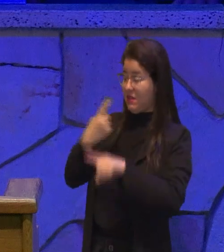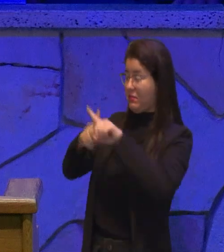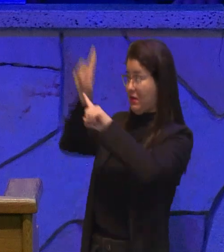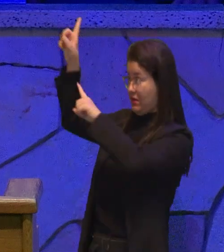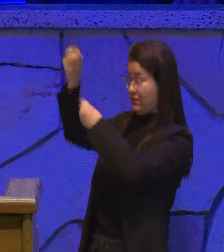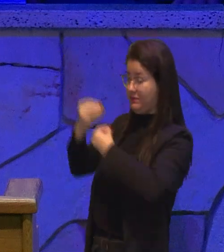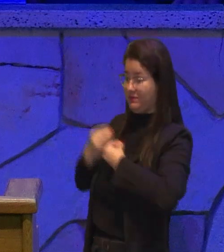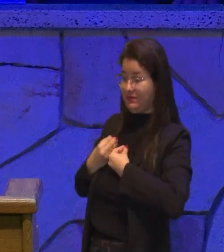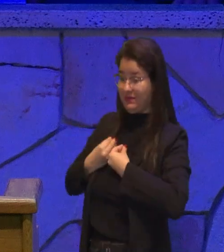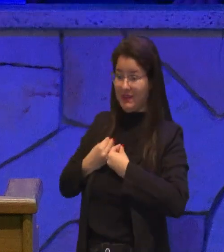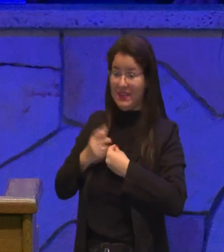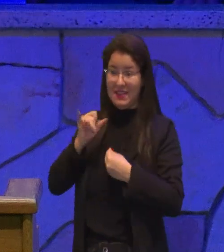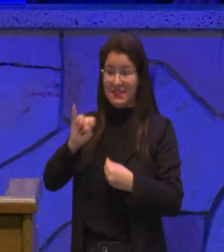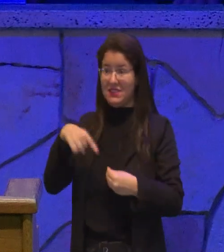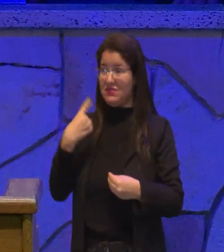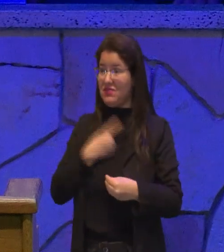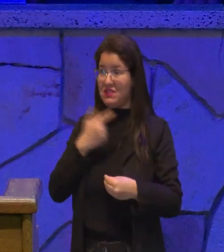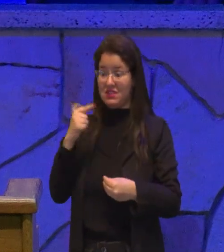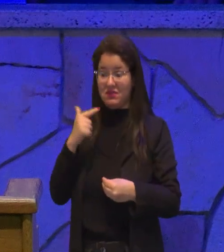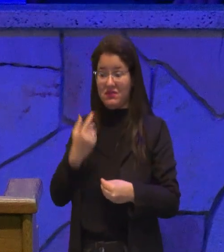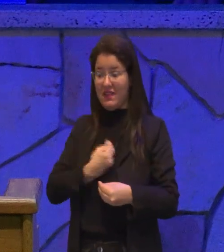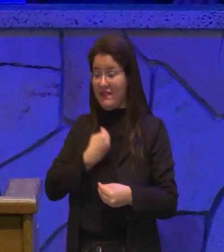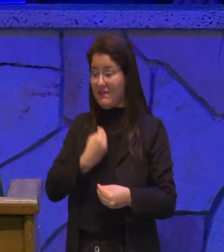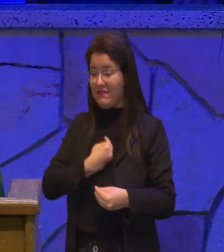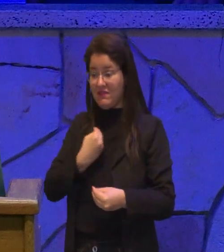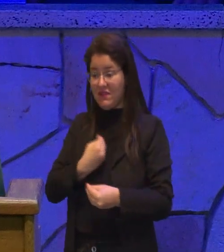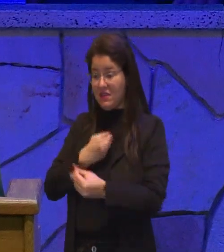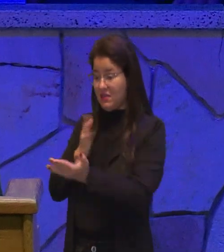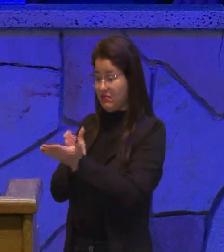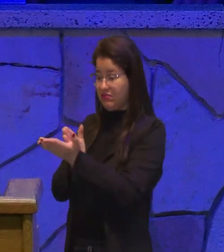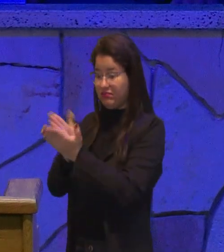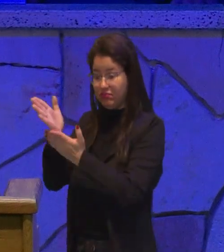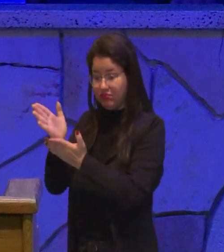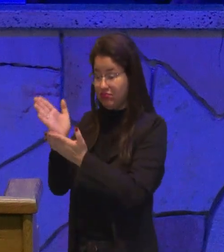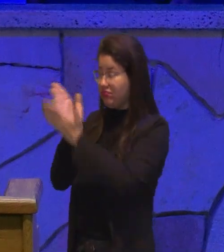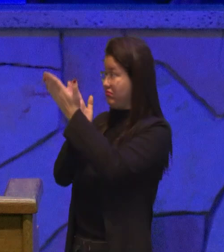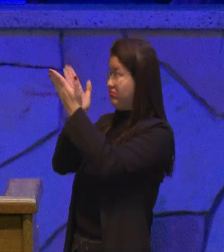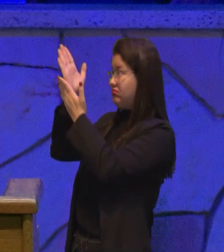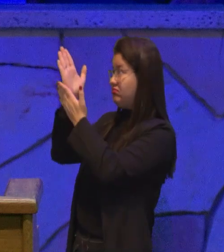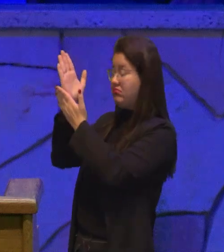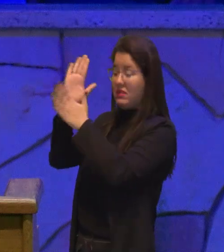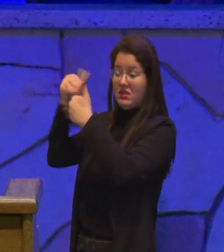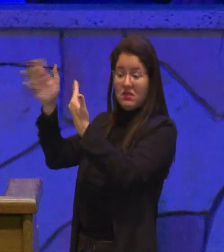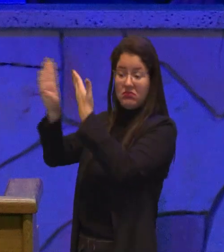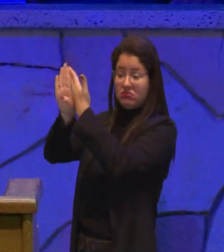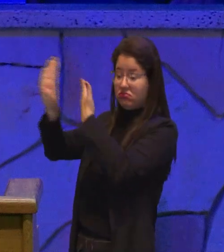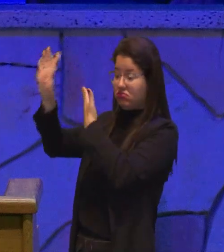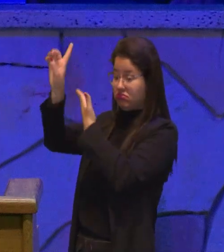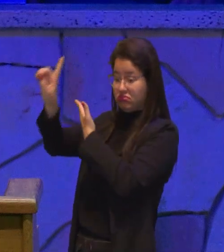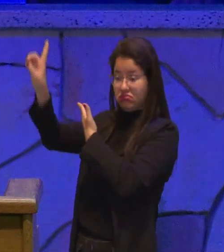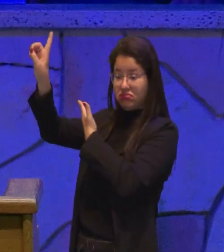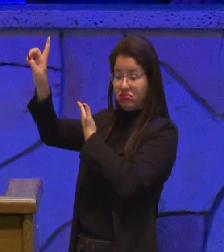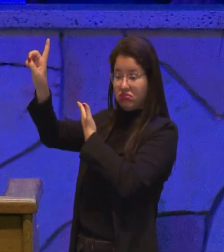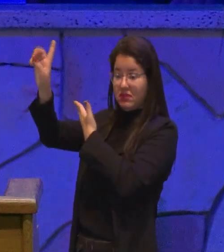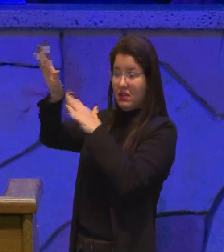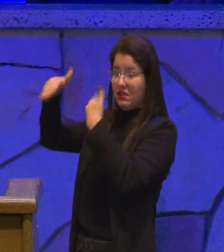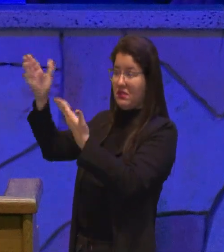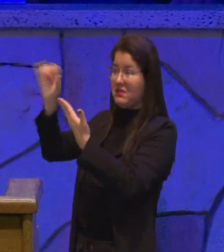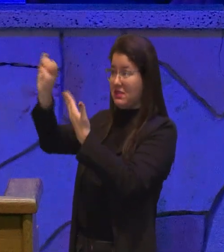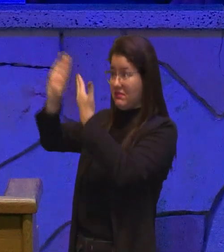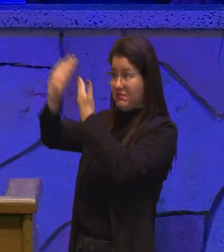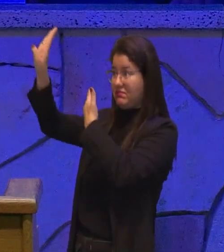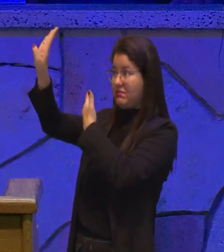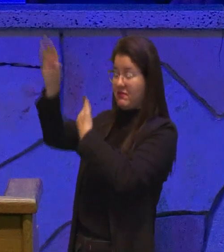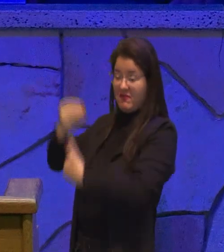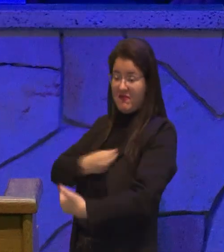nós não temos esta vida, nós não temos ele. E se nós não temos ele, nós não temos a vida. Escolha,